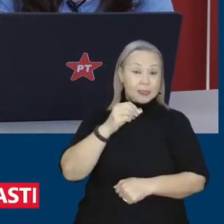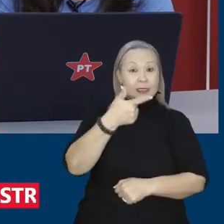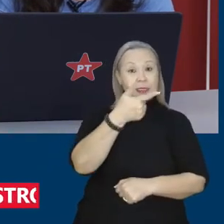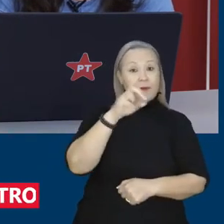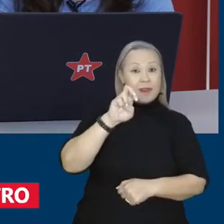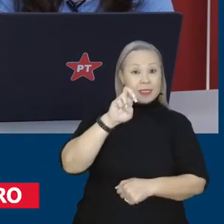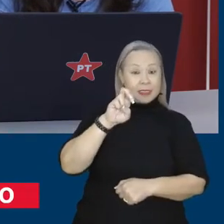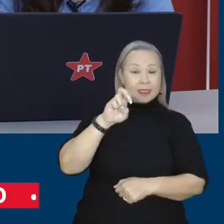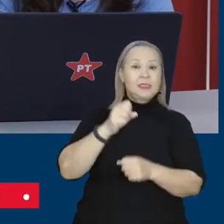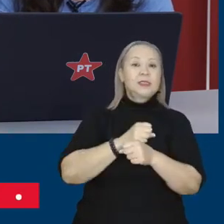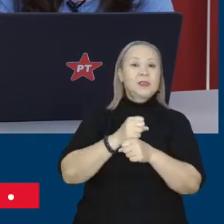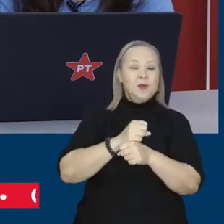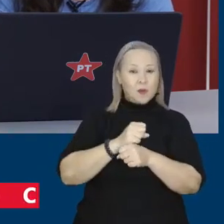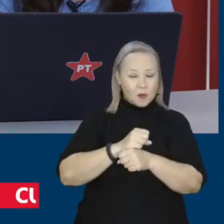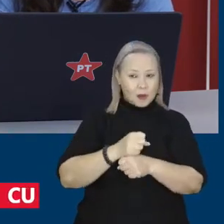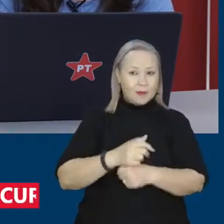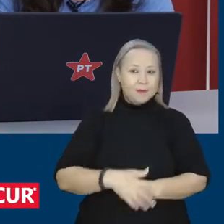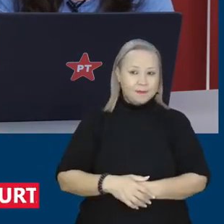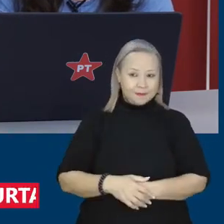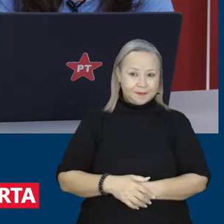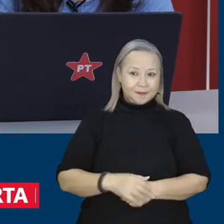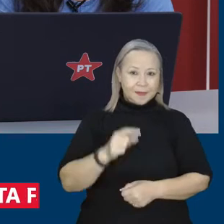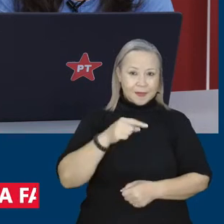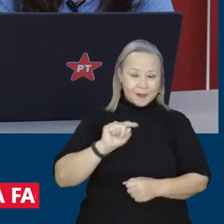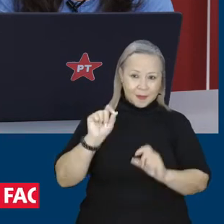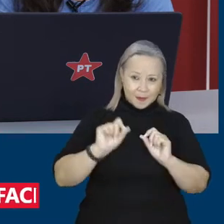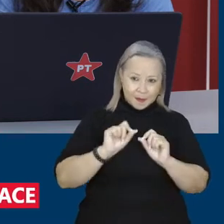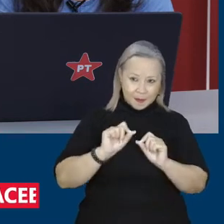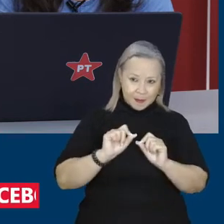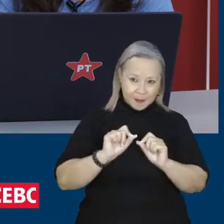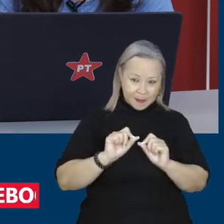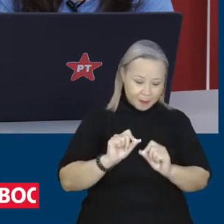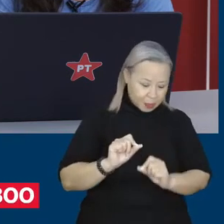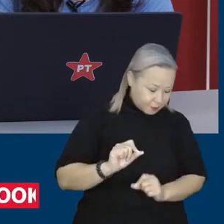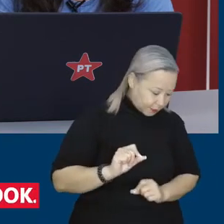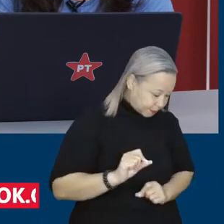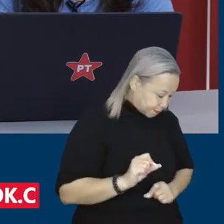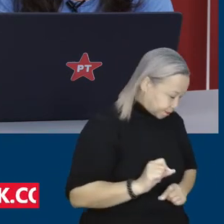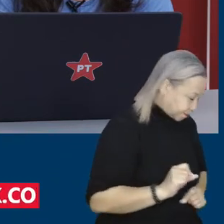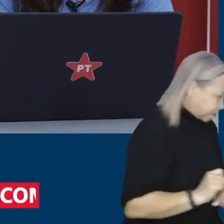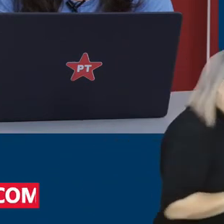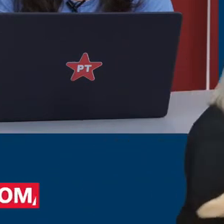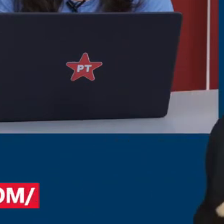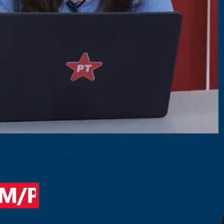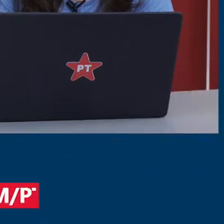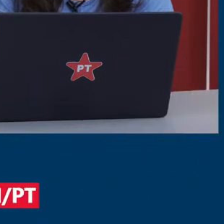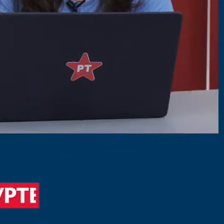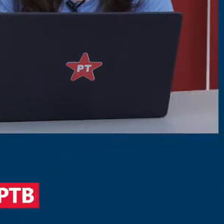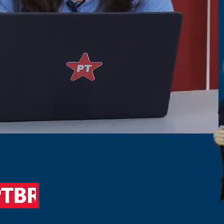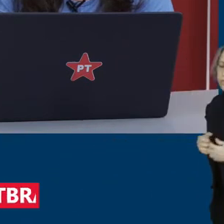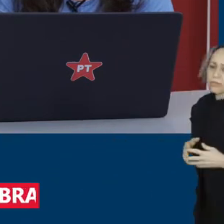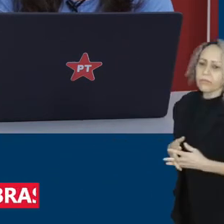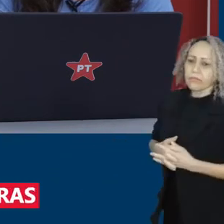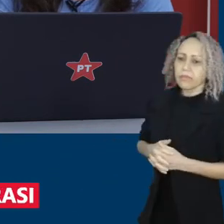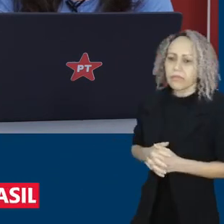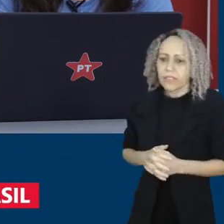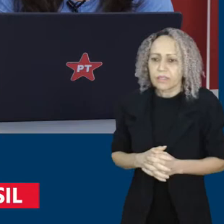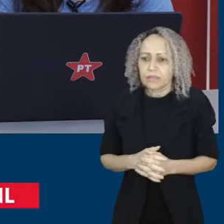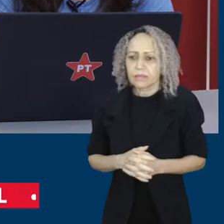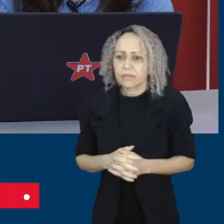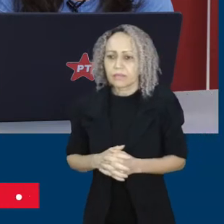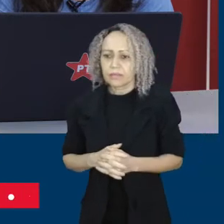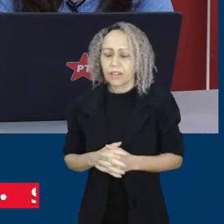25 anos e ele foi um que eu liberei liguei liguei o advogado no mundo do trabalho o advogado muda previdência e